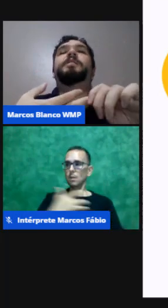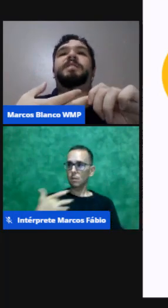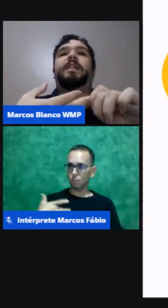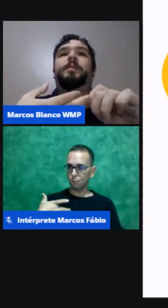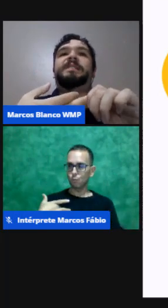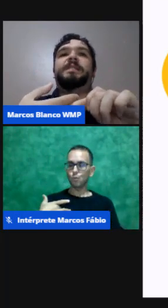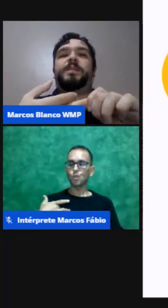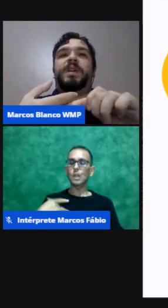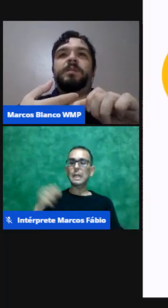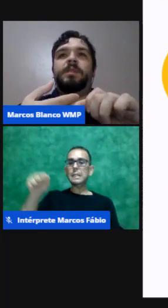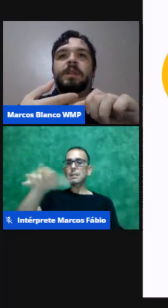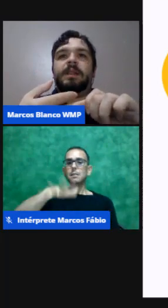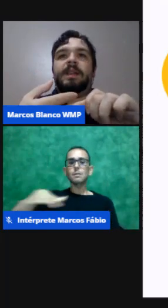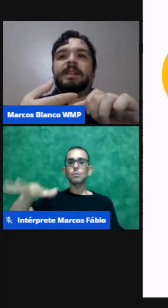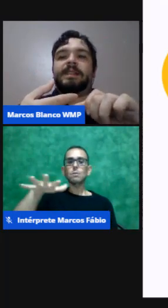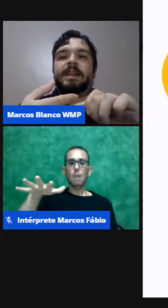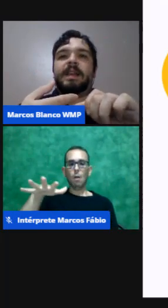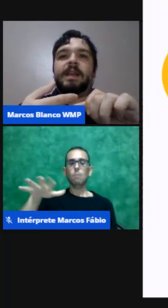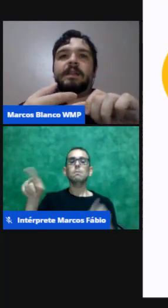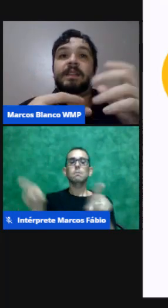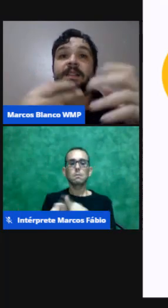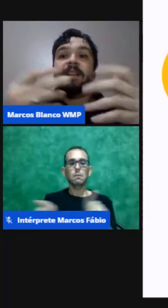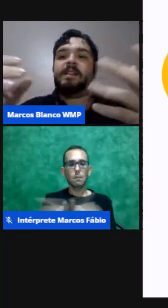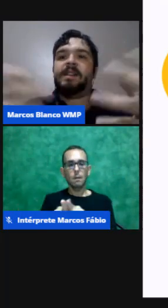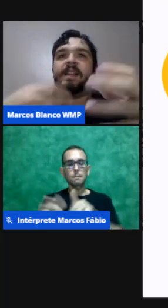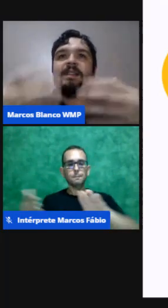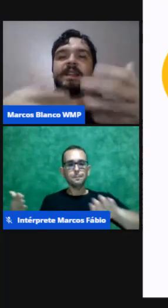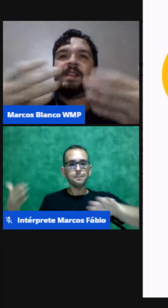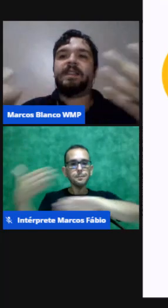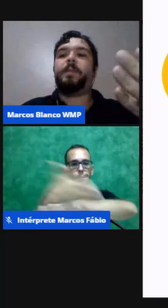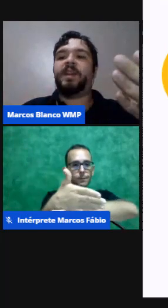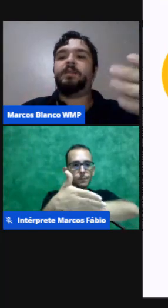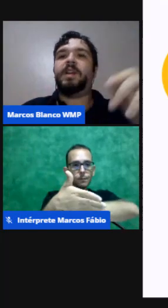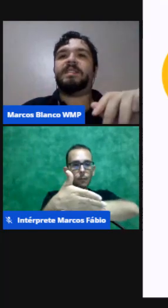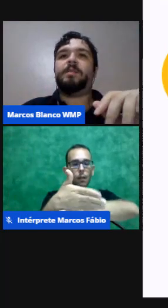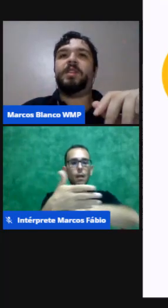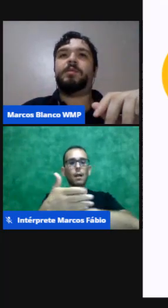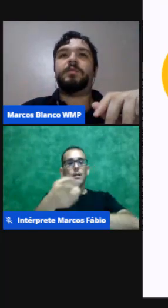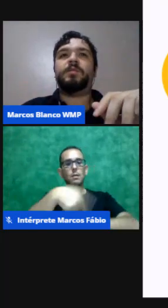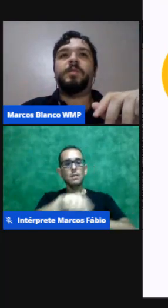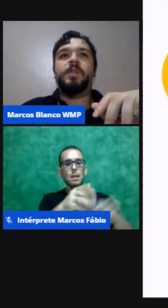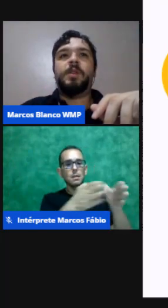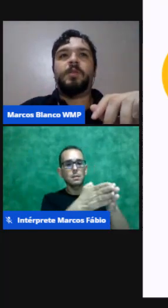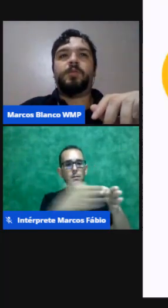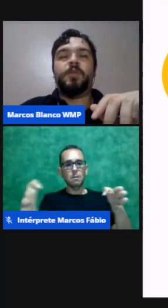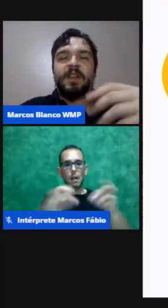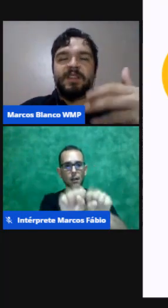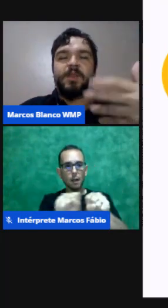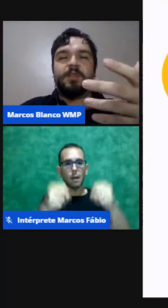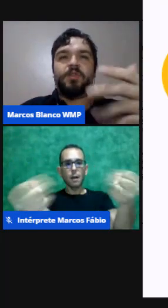assistência social estarão participando dessa etapa, né, do engajamento